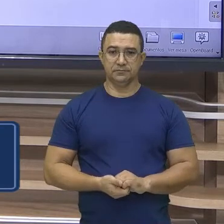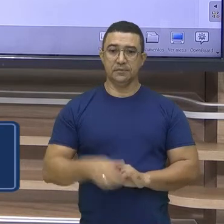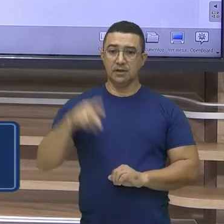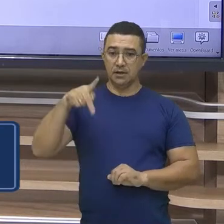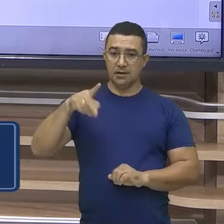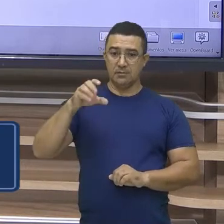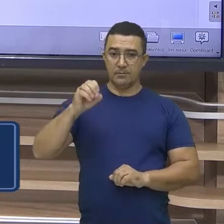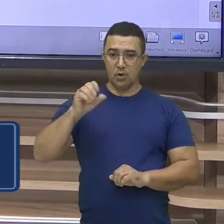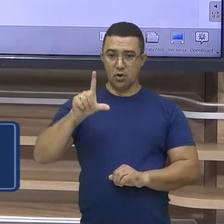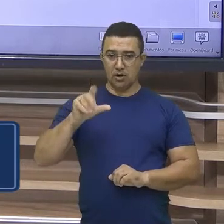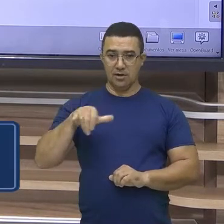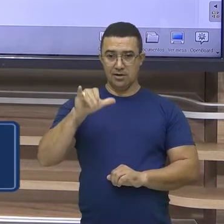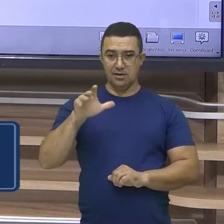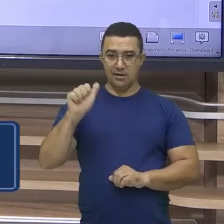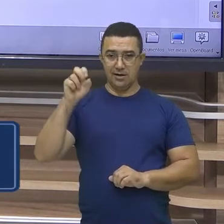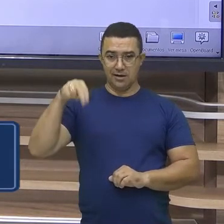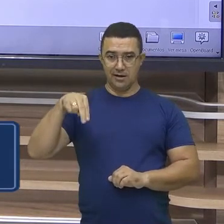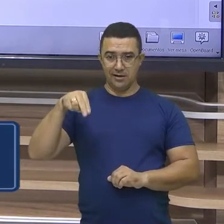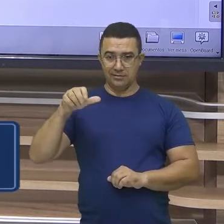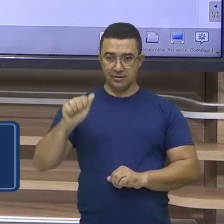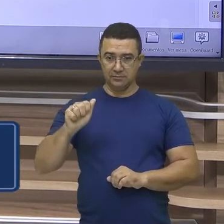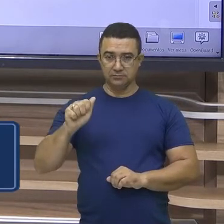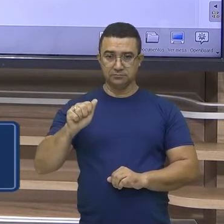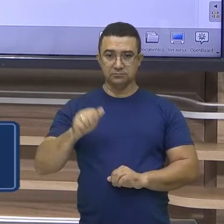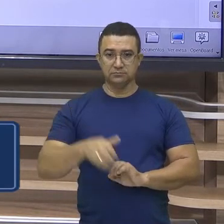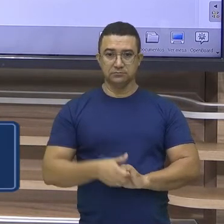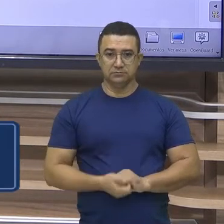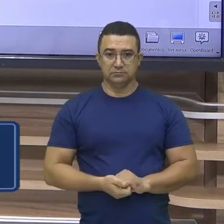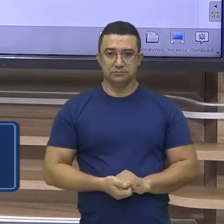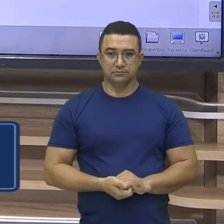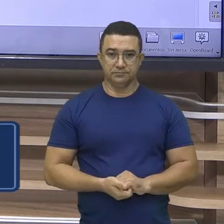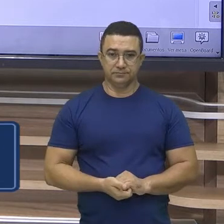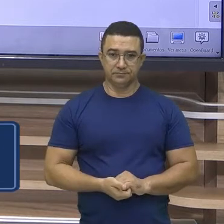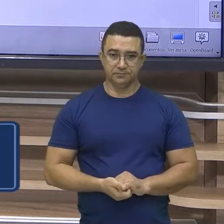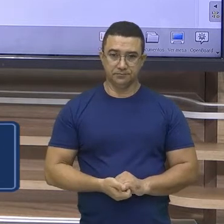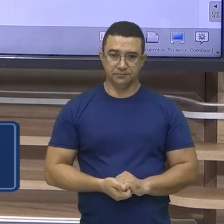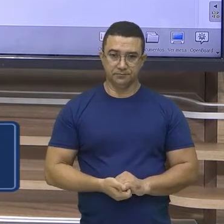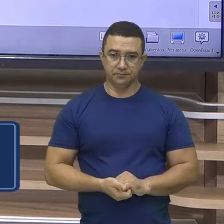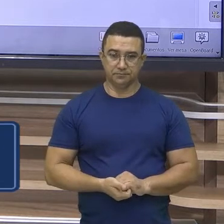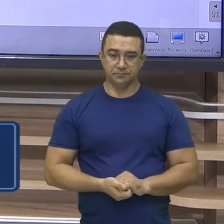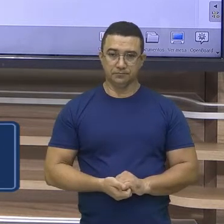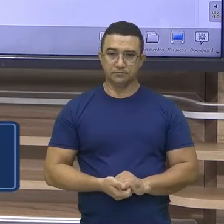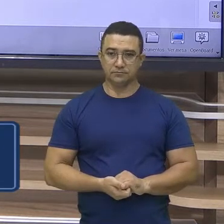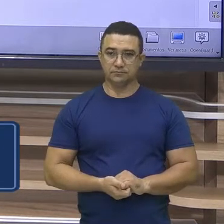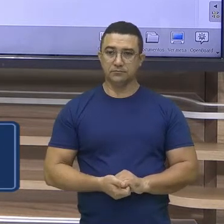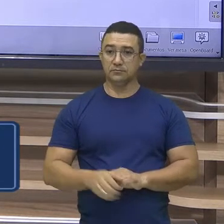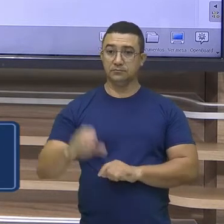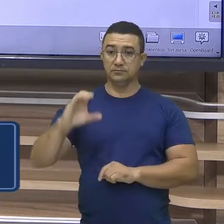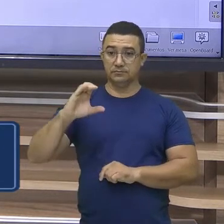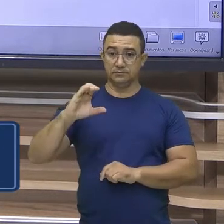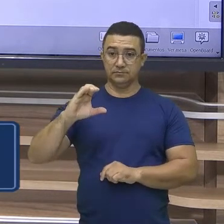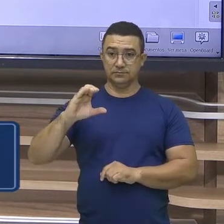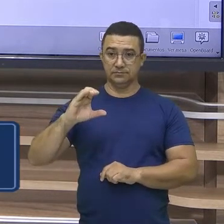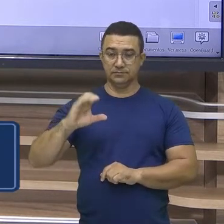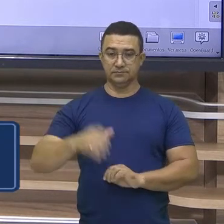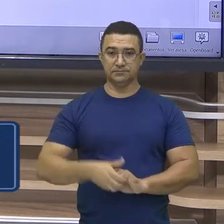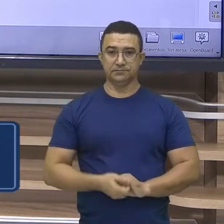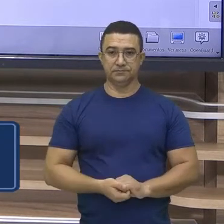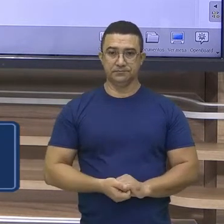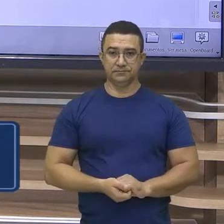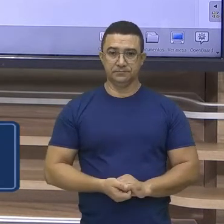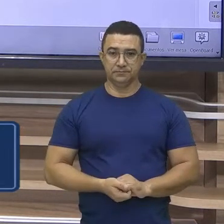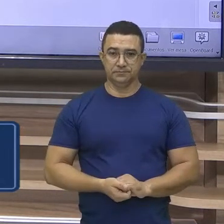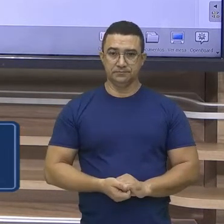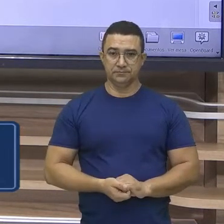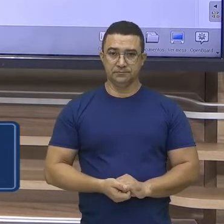aluna Poliana, né? Ela colocando ali, ela é da escola Vicente Teles, e ela está colocando a resposta C como